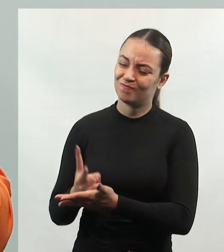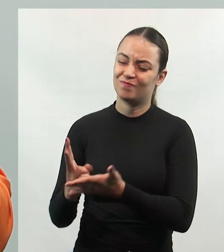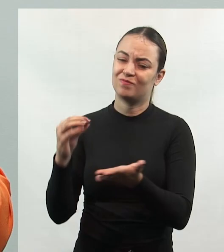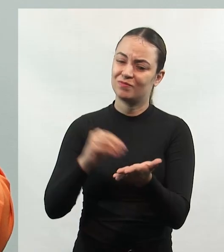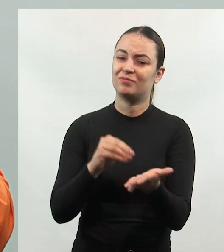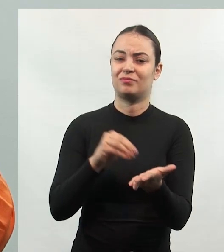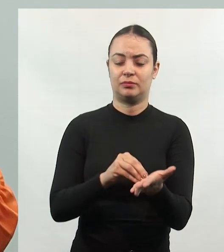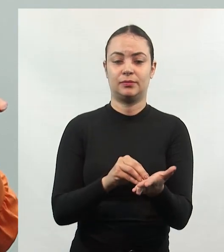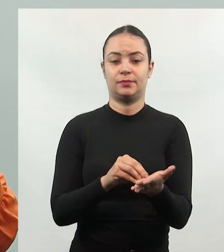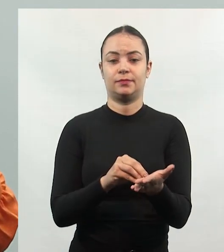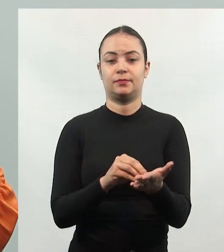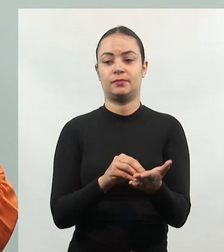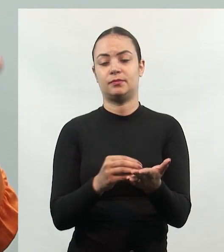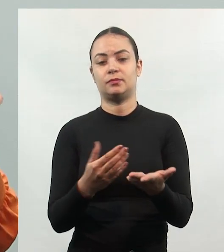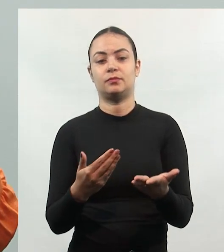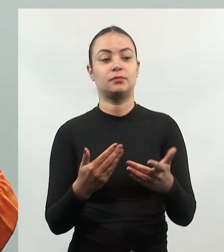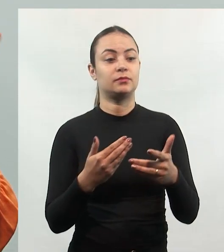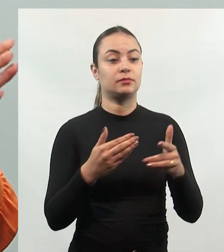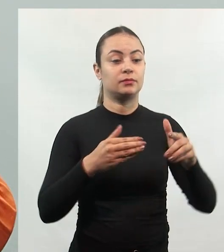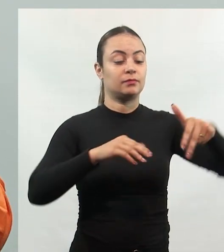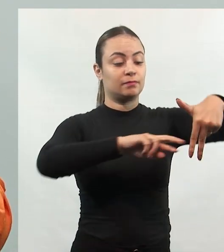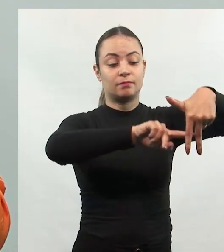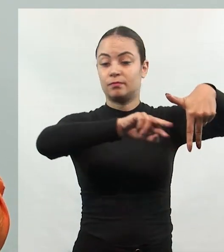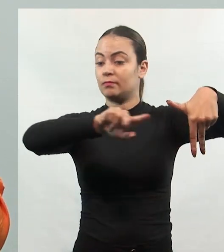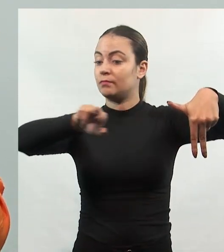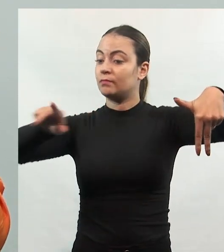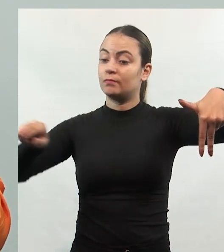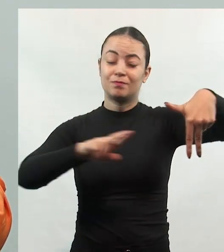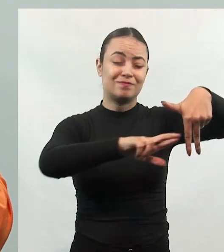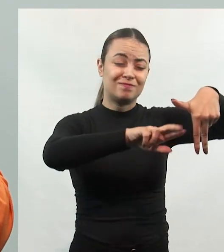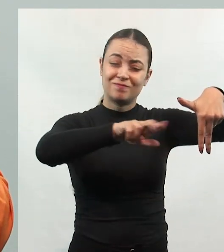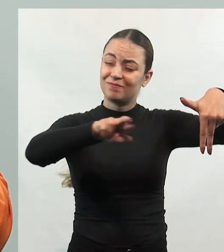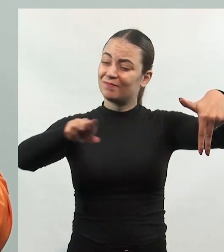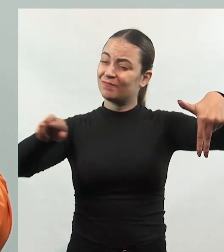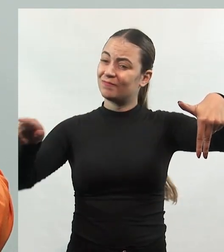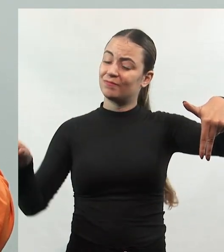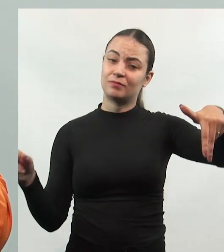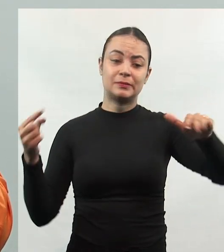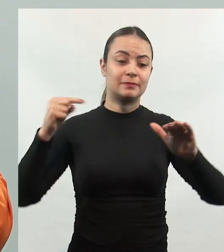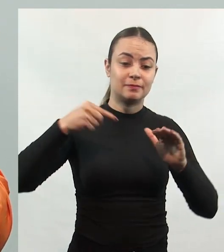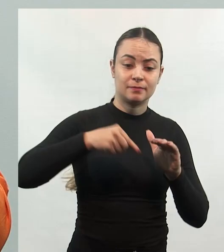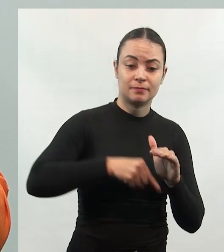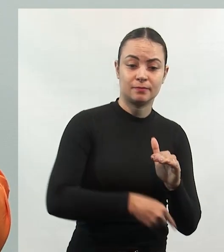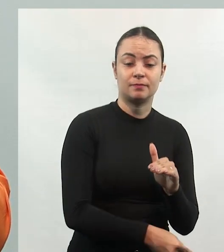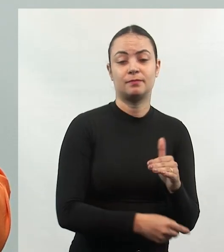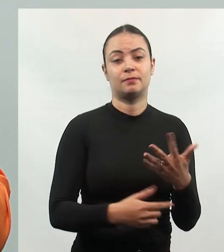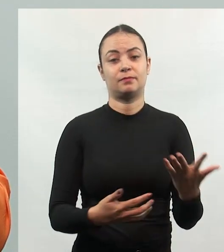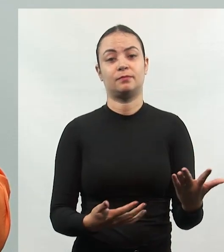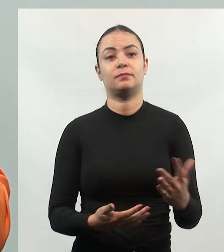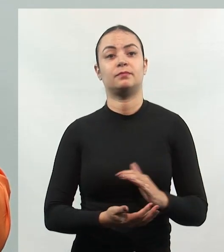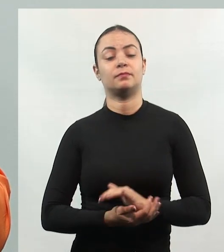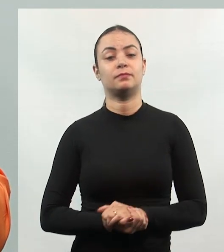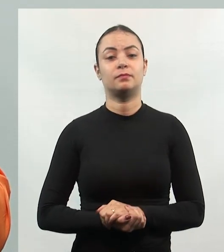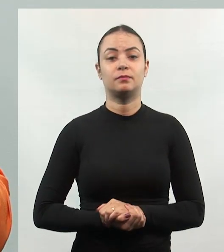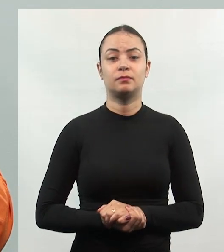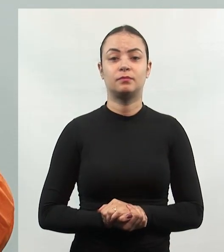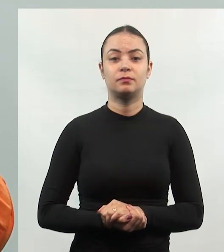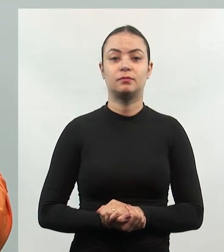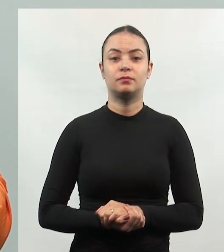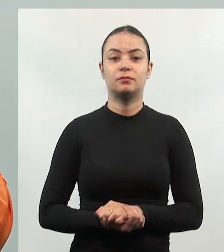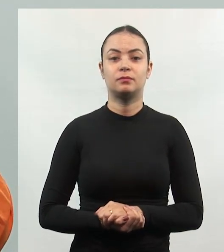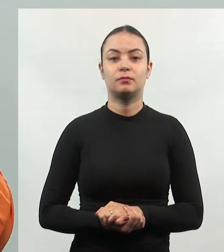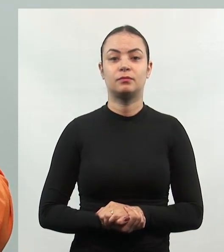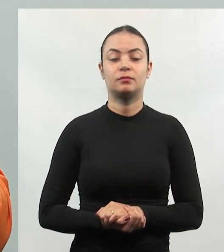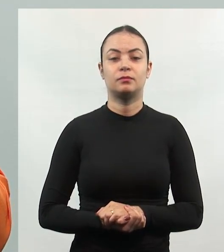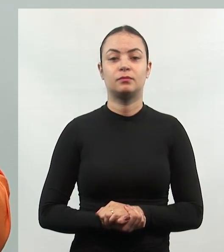Educação. 2018 fui convidada, fiquei adjunta por 2 anos. 2021 assumi como titular da pasta, então aí